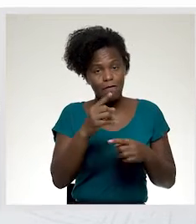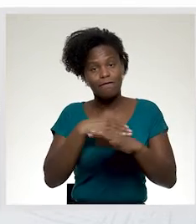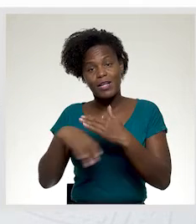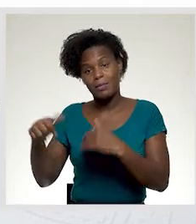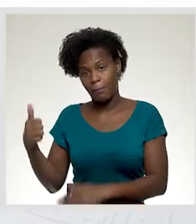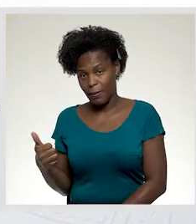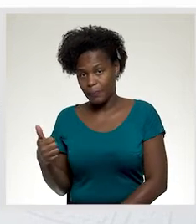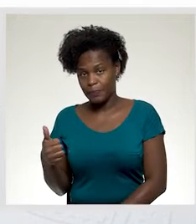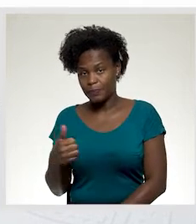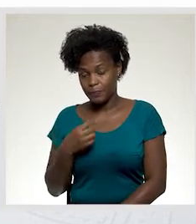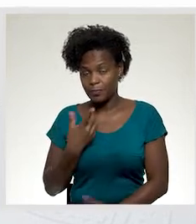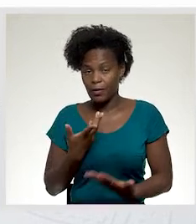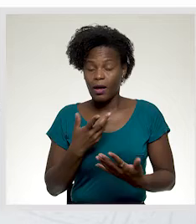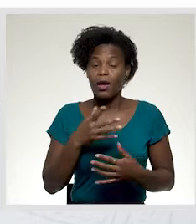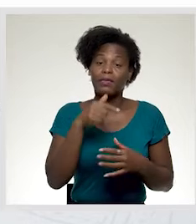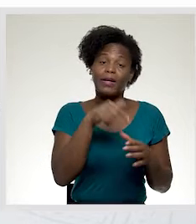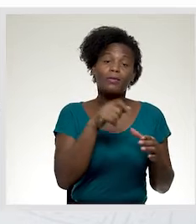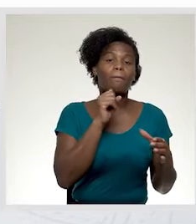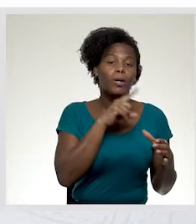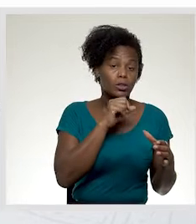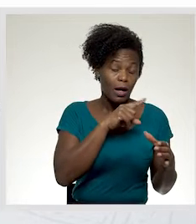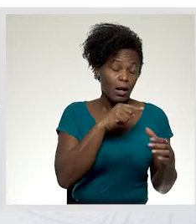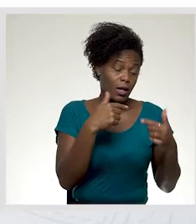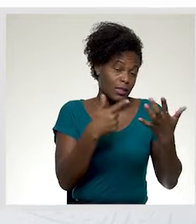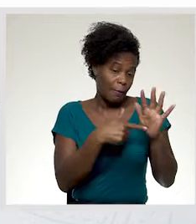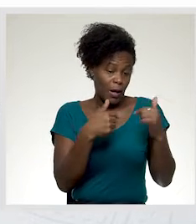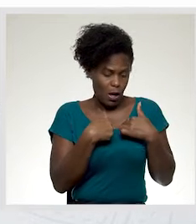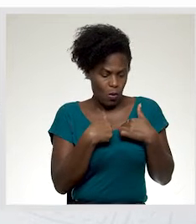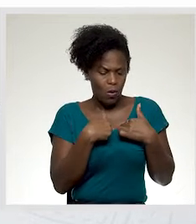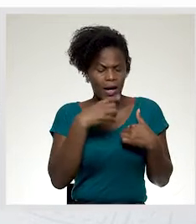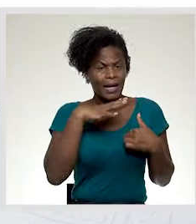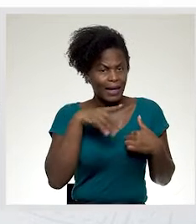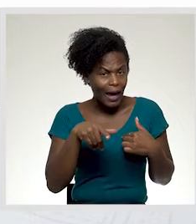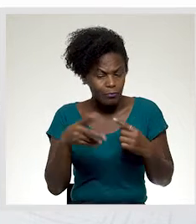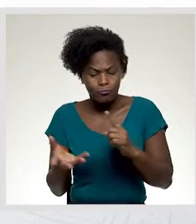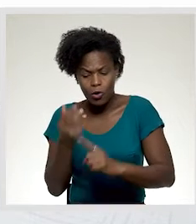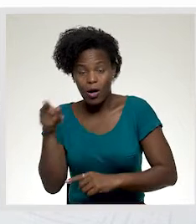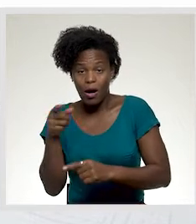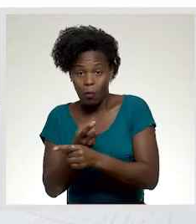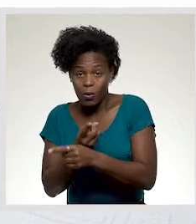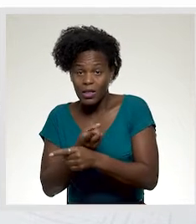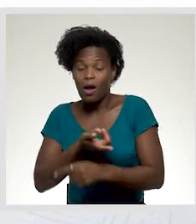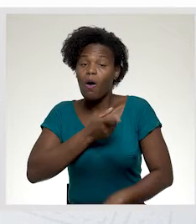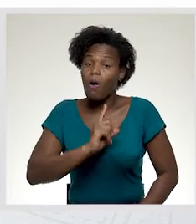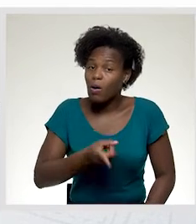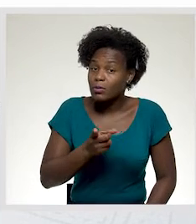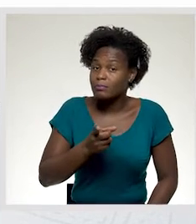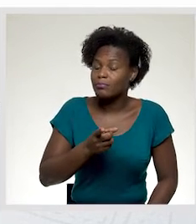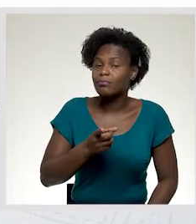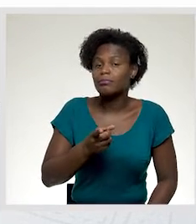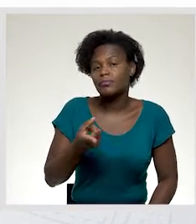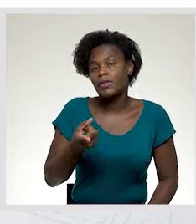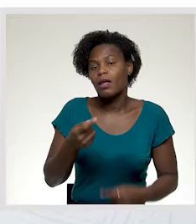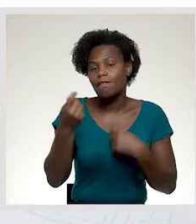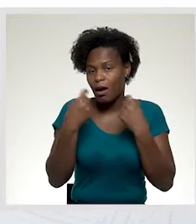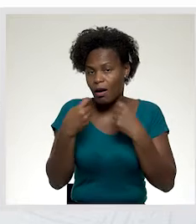fazer B. Portanto, na hipótese de eu querer tal fim, a ordem que o imperativo exprime